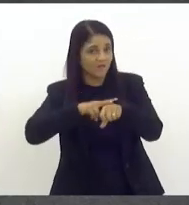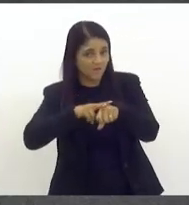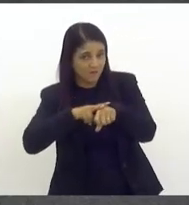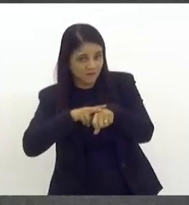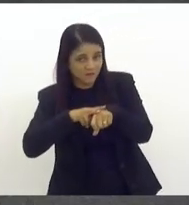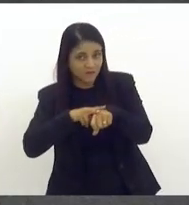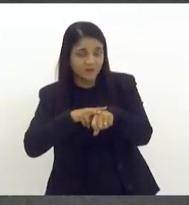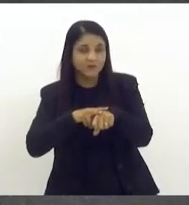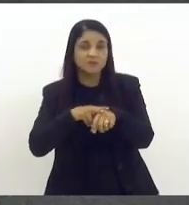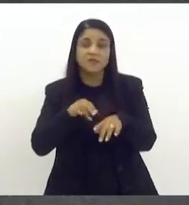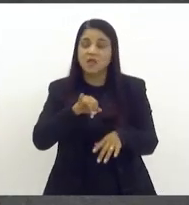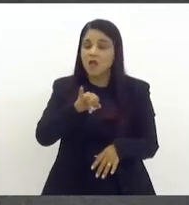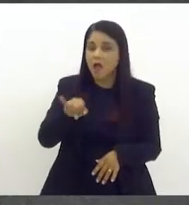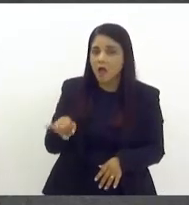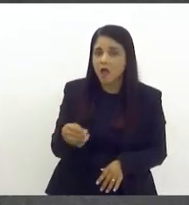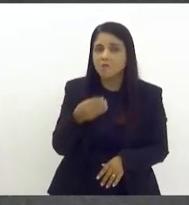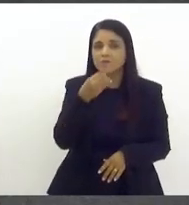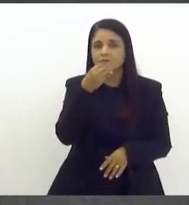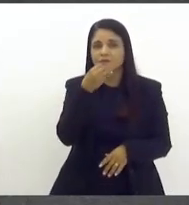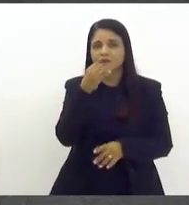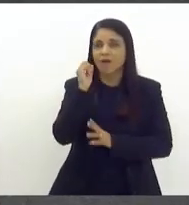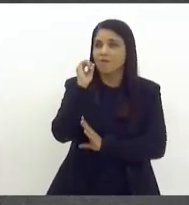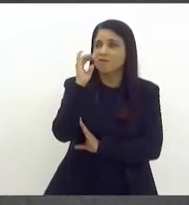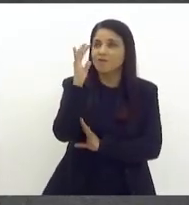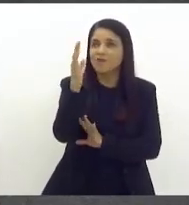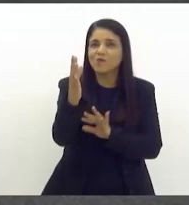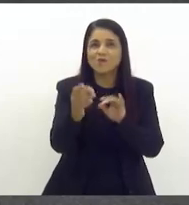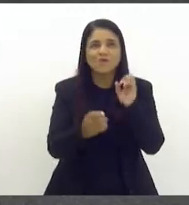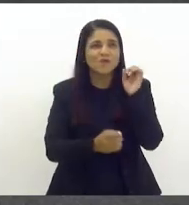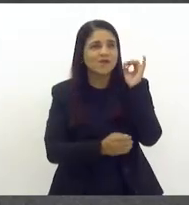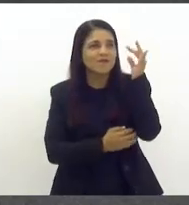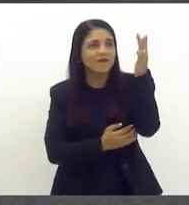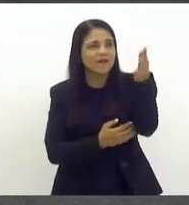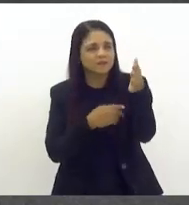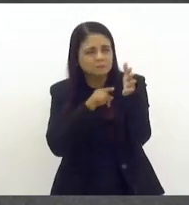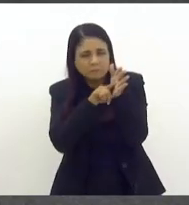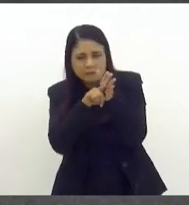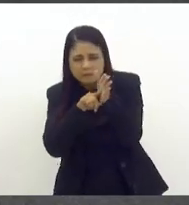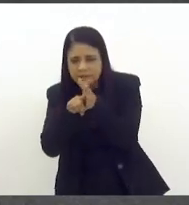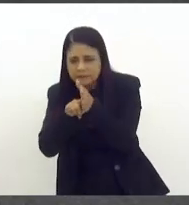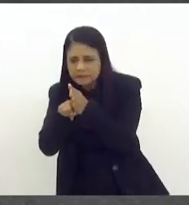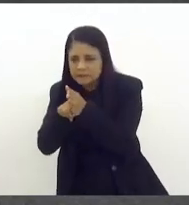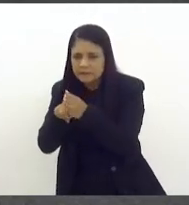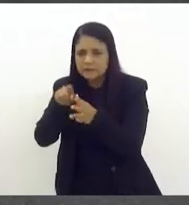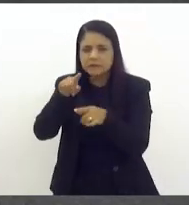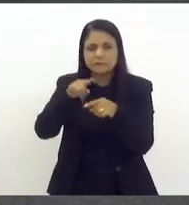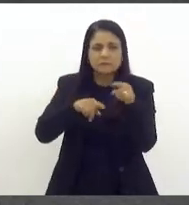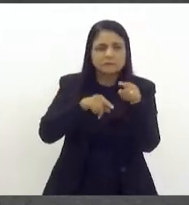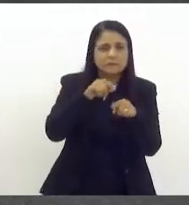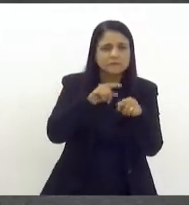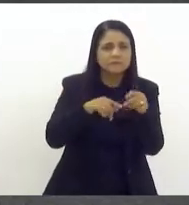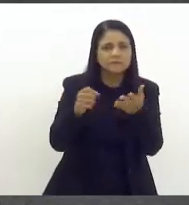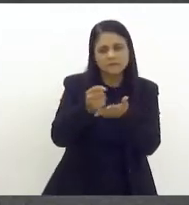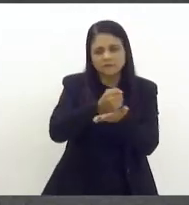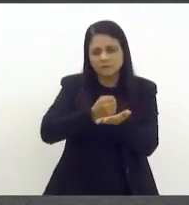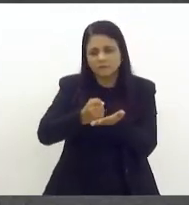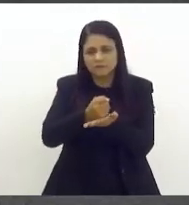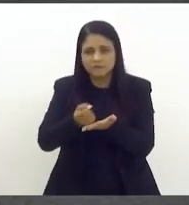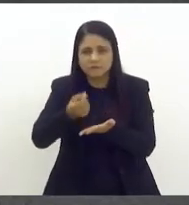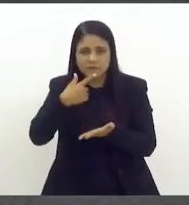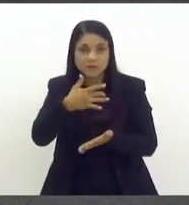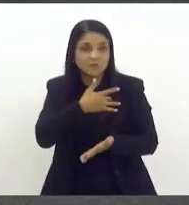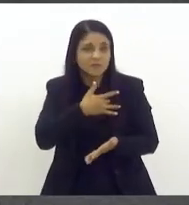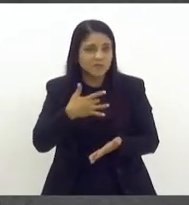por exemplo a floresta em pé a quantidade de pesquisa de produtos para saúde farmacêuticos